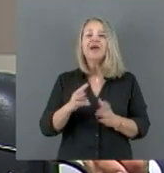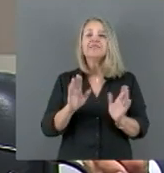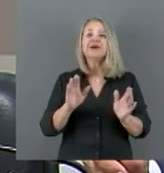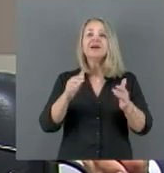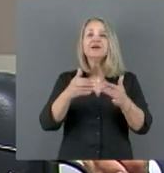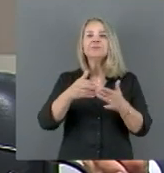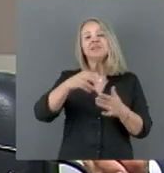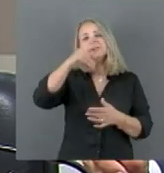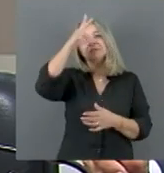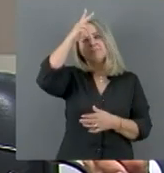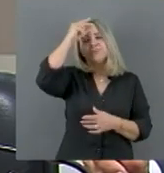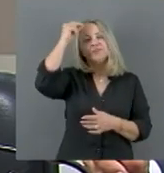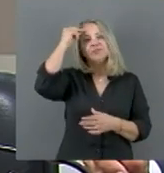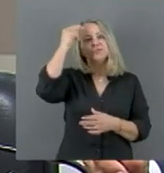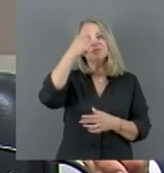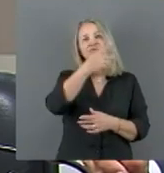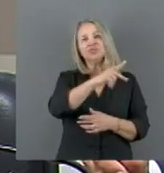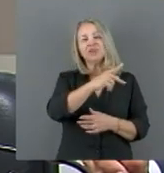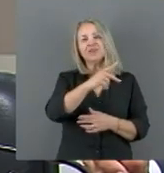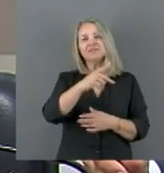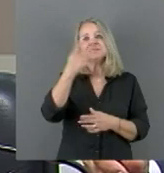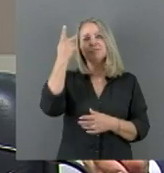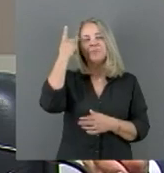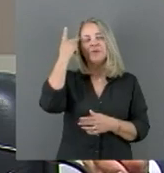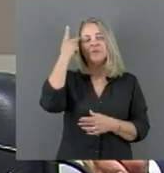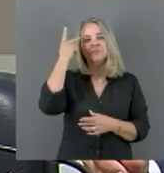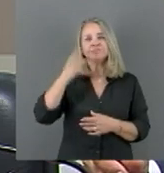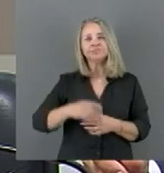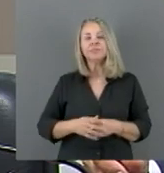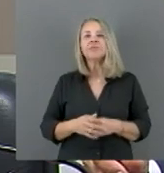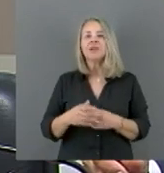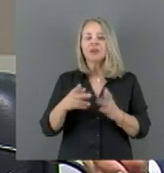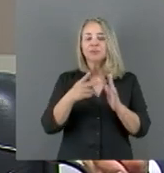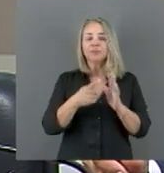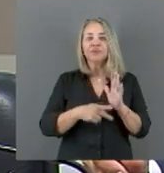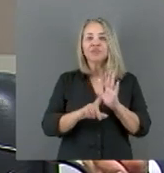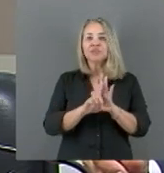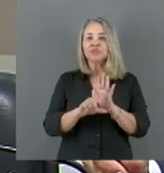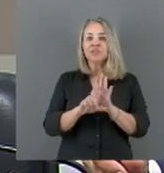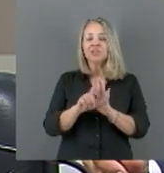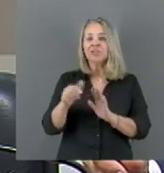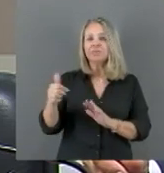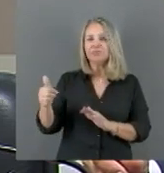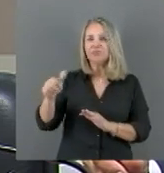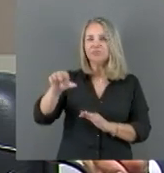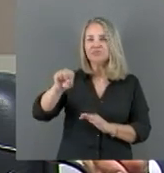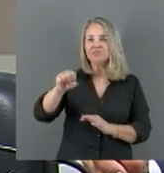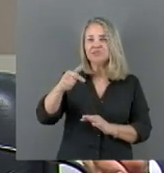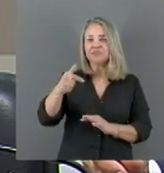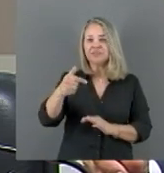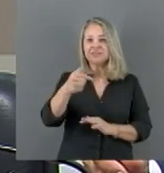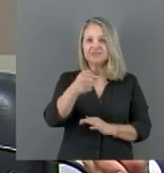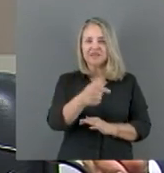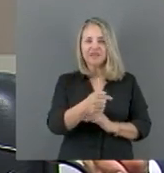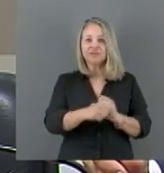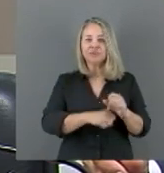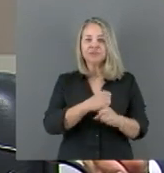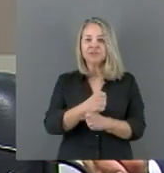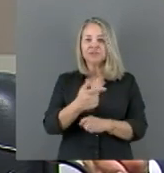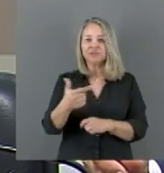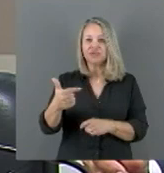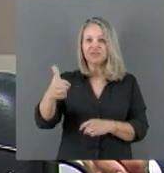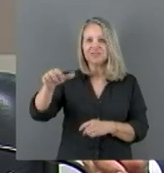São Paulo, que encaminha moção relativa ao projeto de lei número 1827 de 2019,